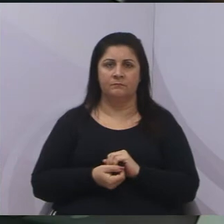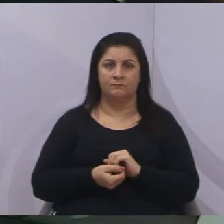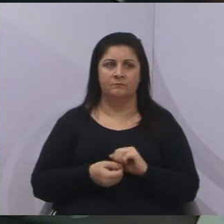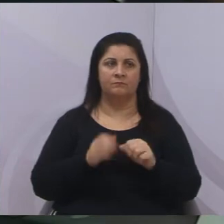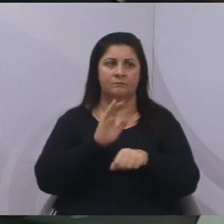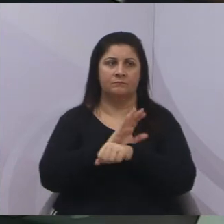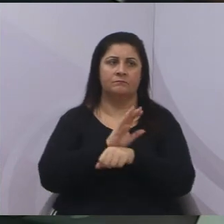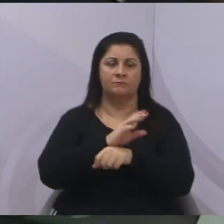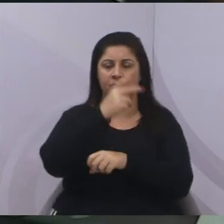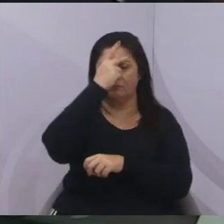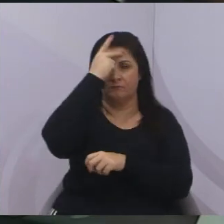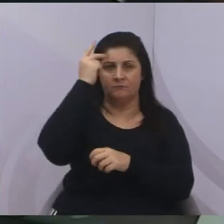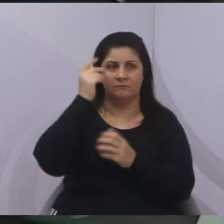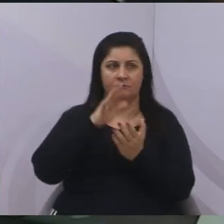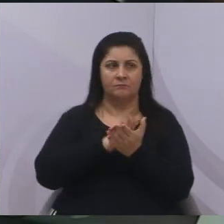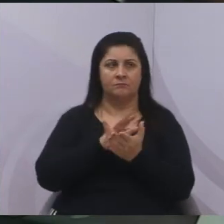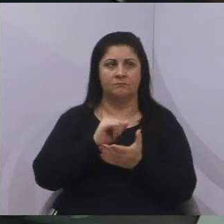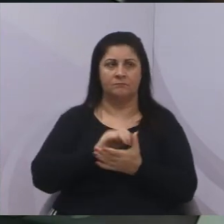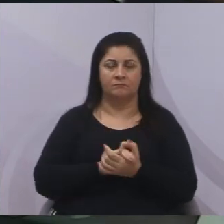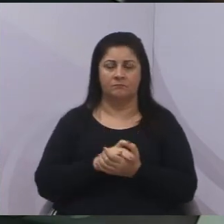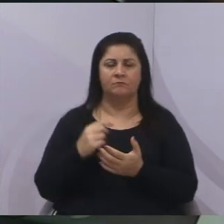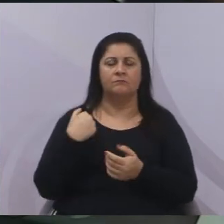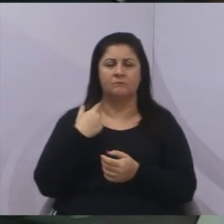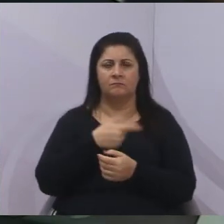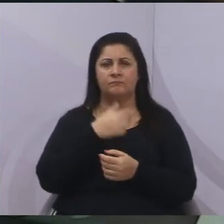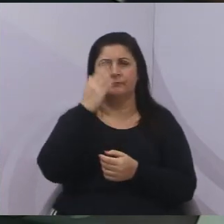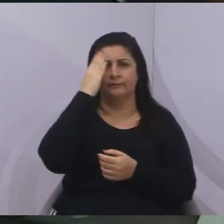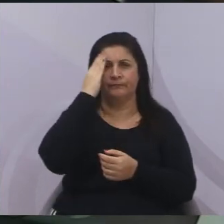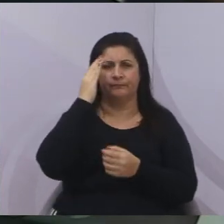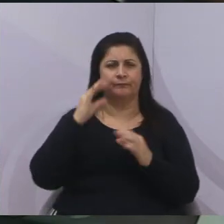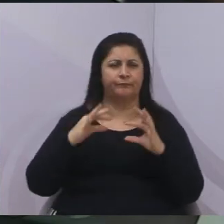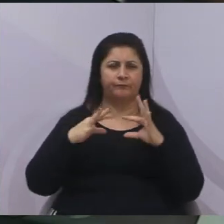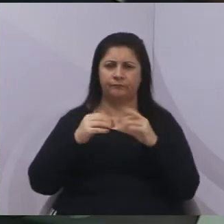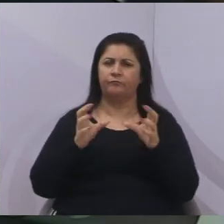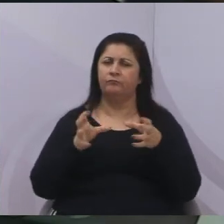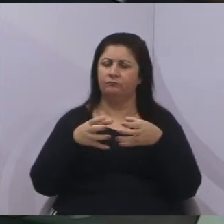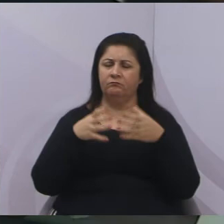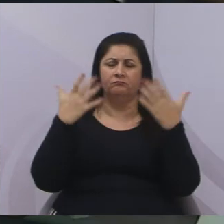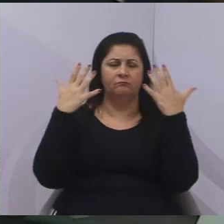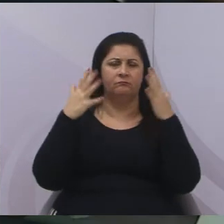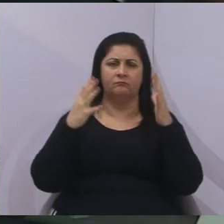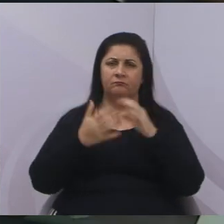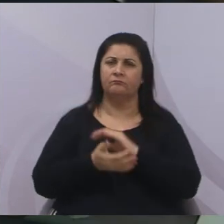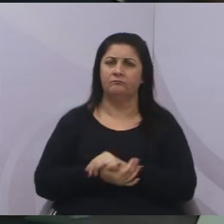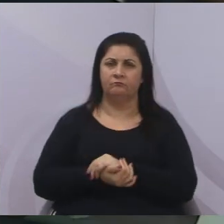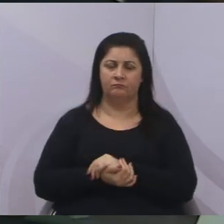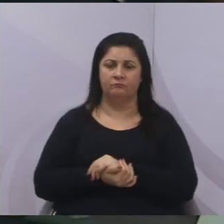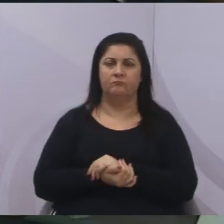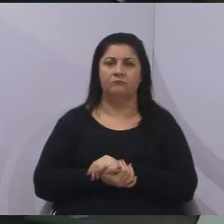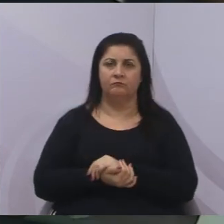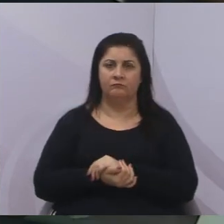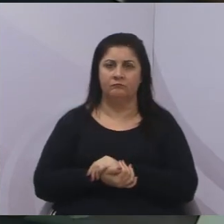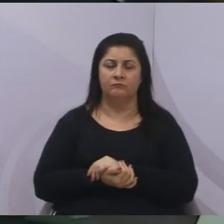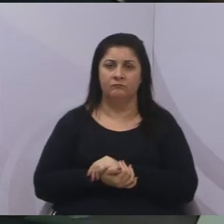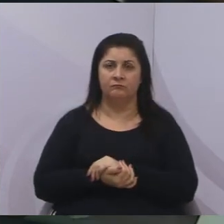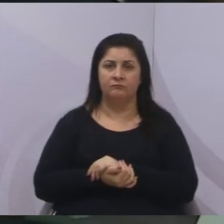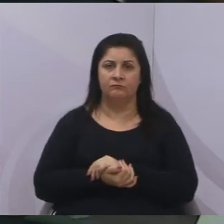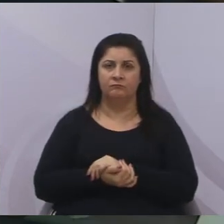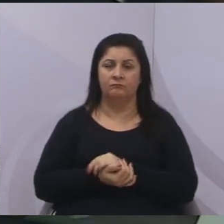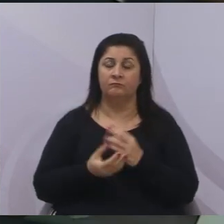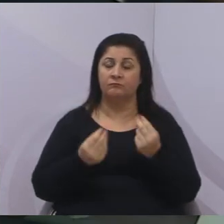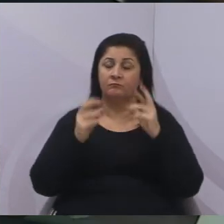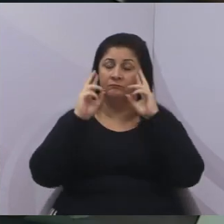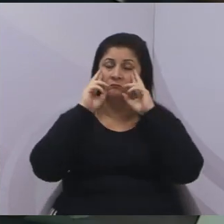das pessoas da cidade de Jacareí. Nós sabemos disso, toda a equipe está de parabéns pela atitude que tem tomado com respeito